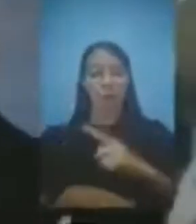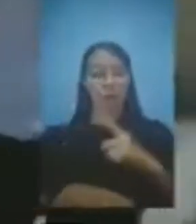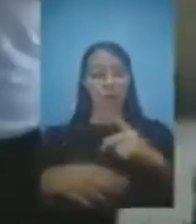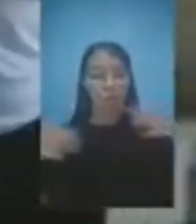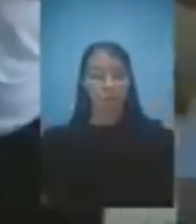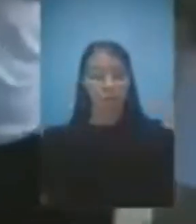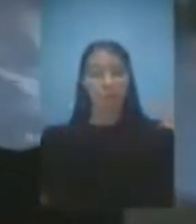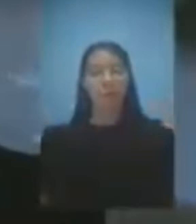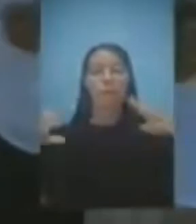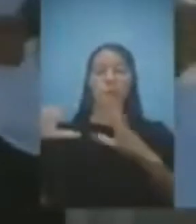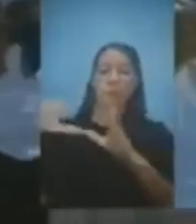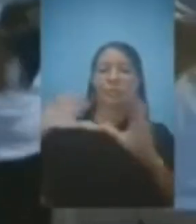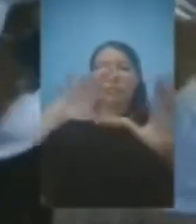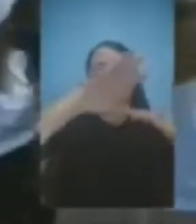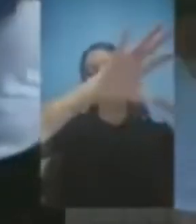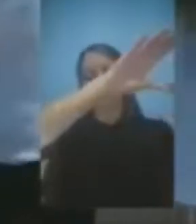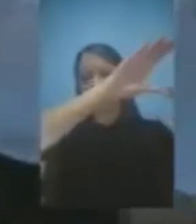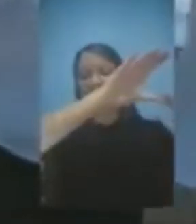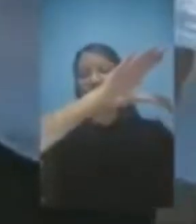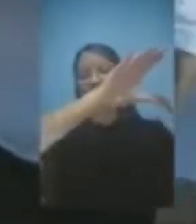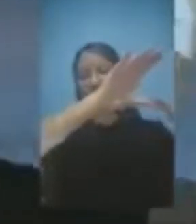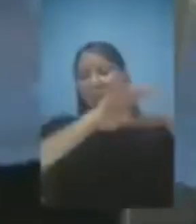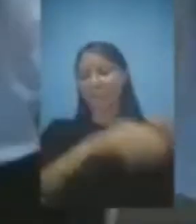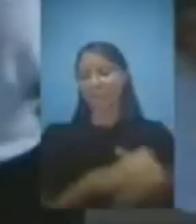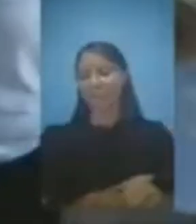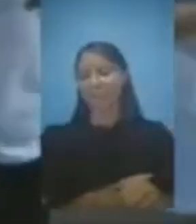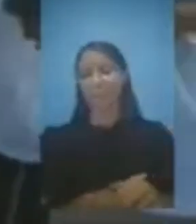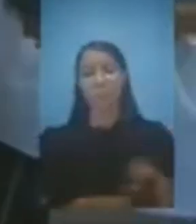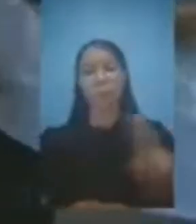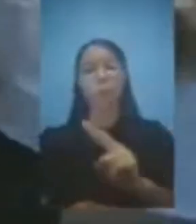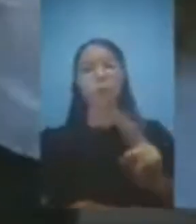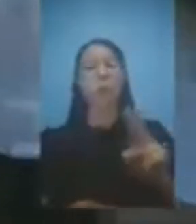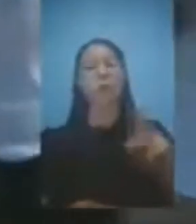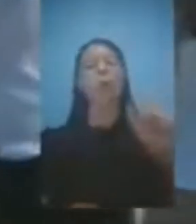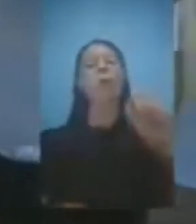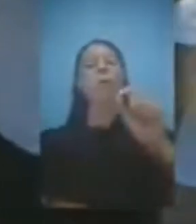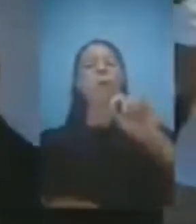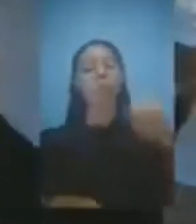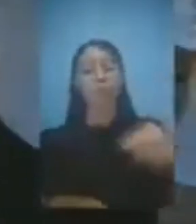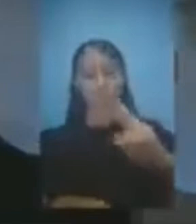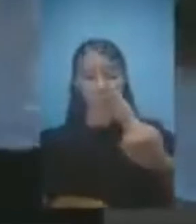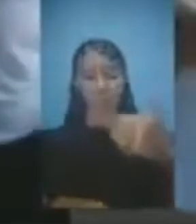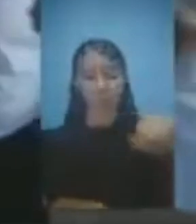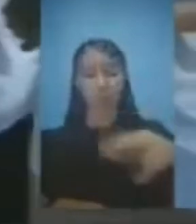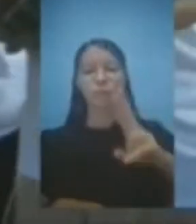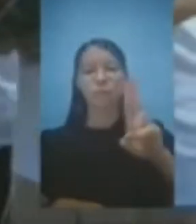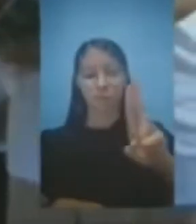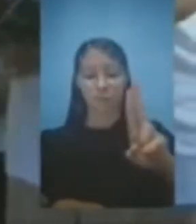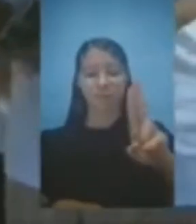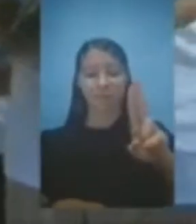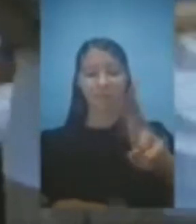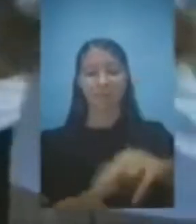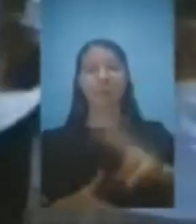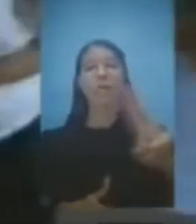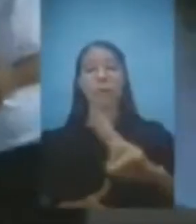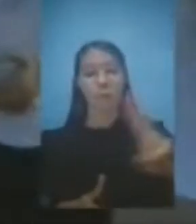camarada. E com as ela voou. Ela voou camarada. O seu nome é